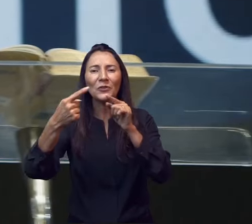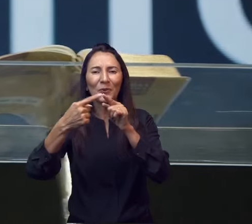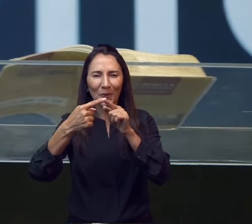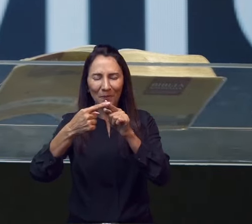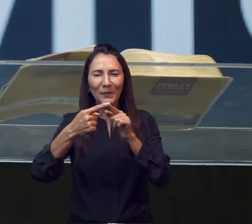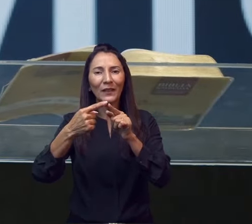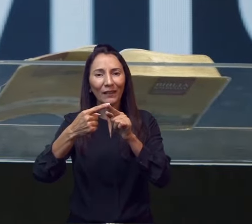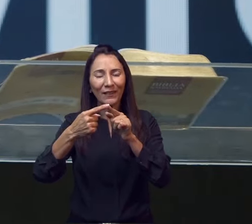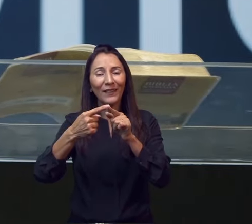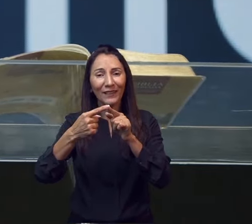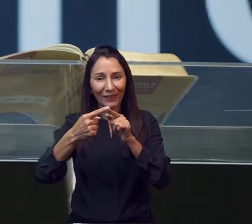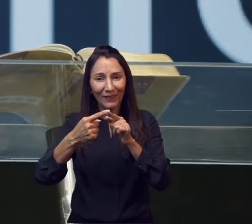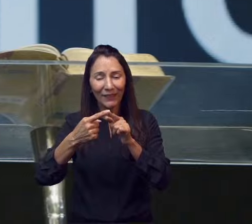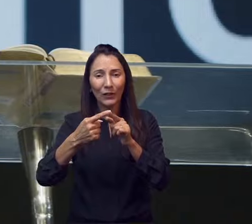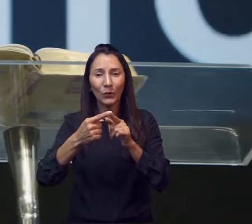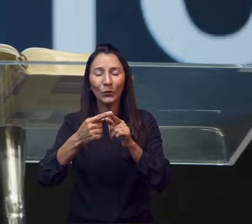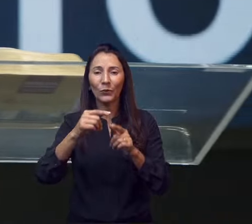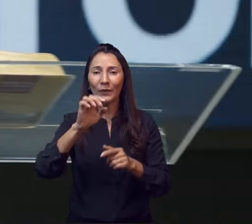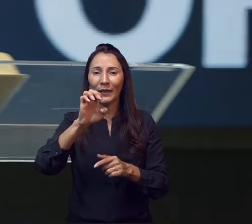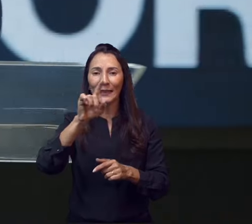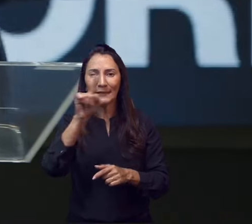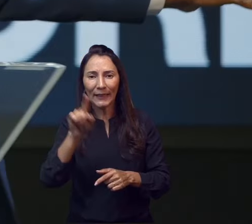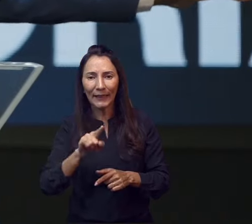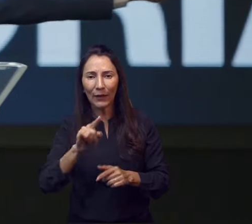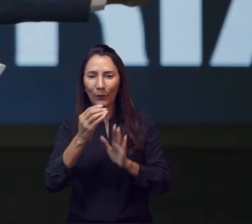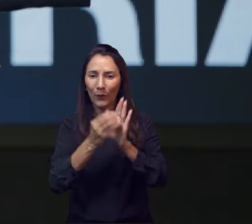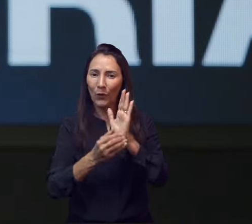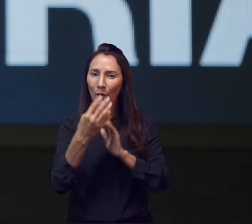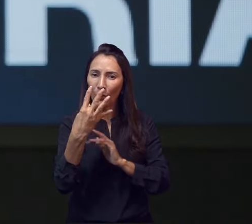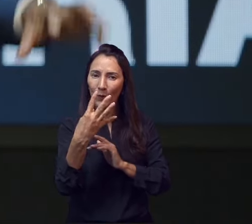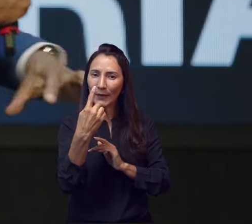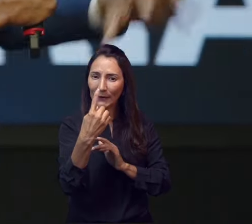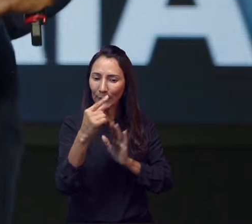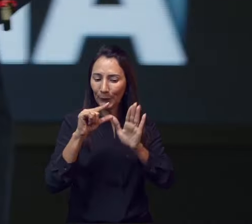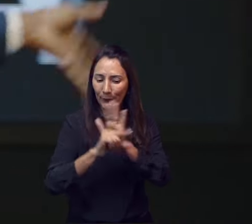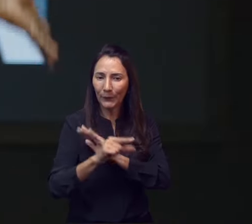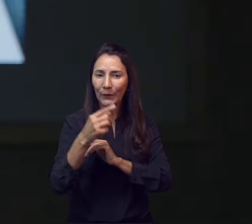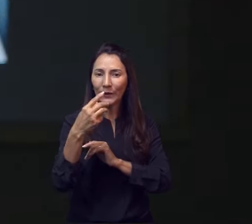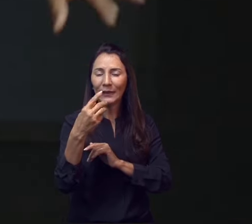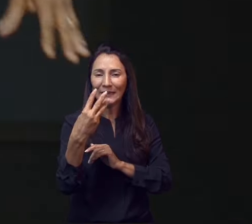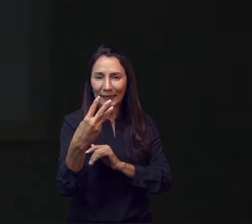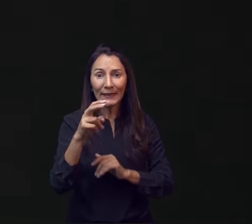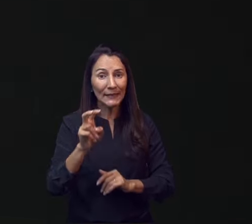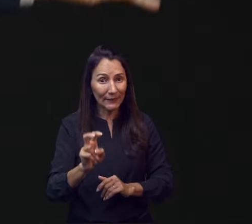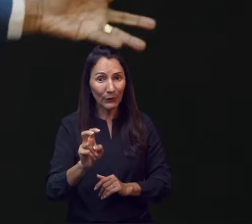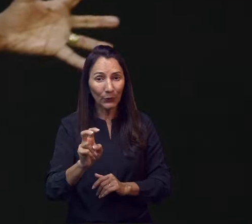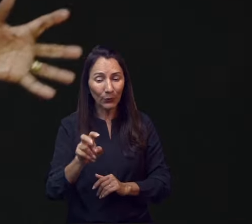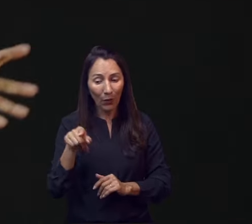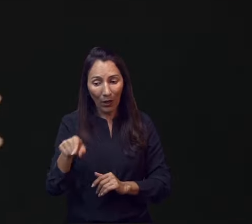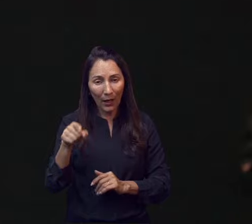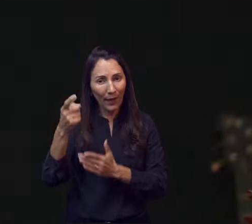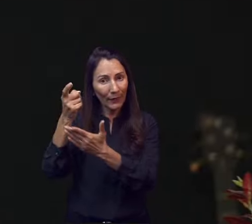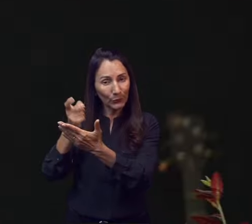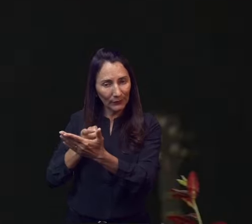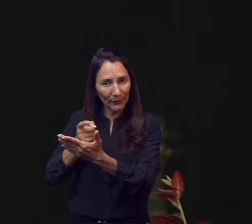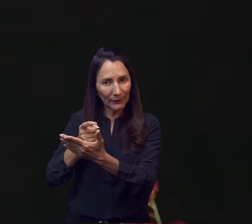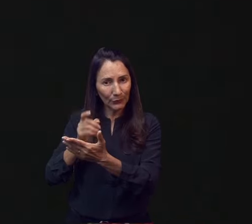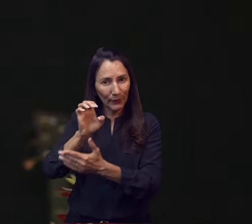conformidade com Ezequiel 4135 Ezequiel 4135 está escrito